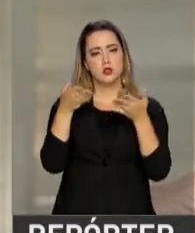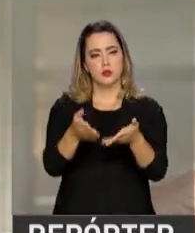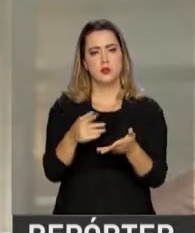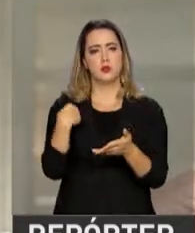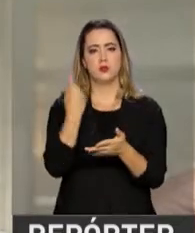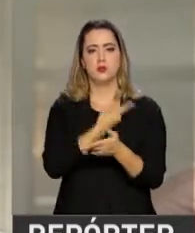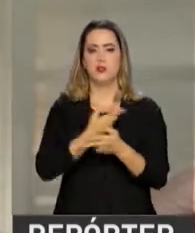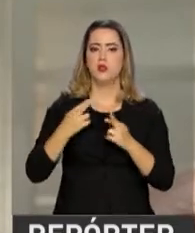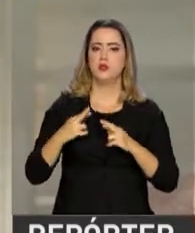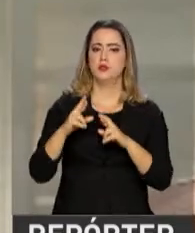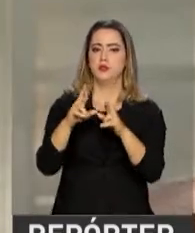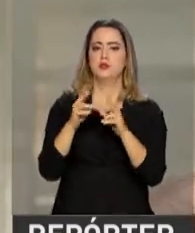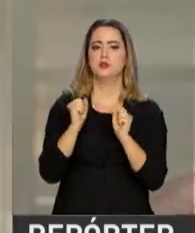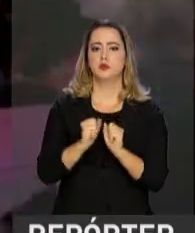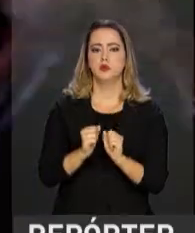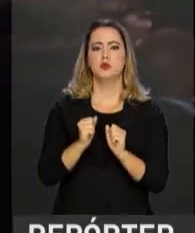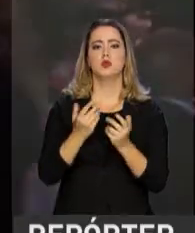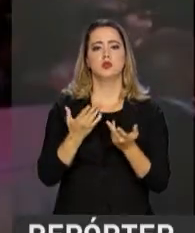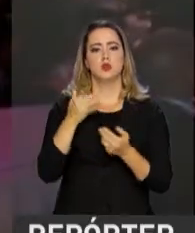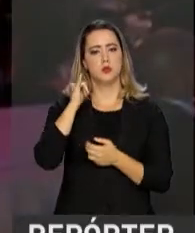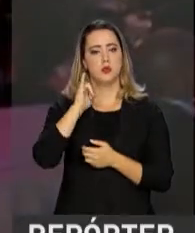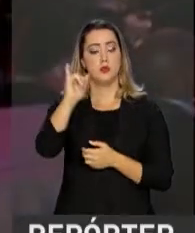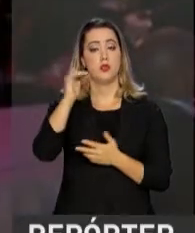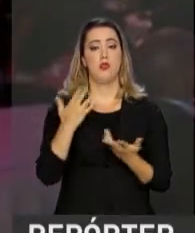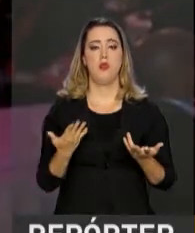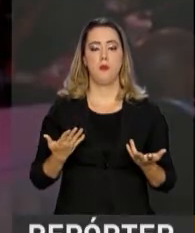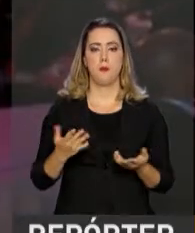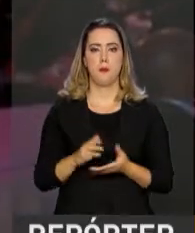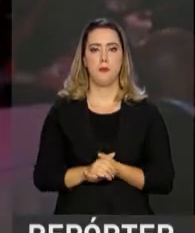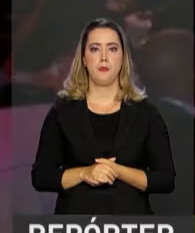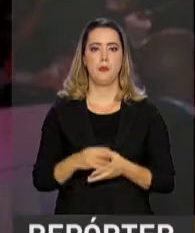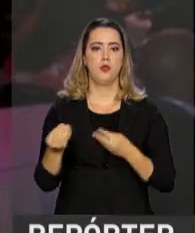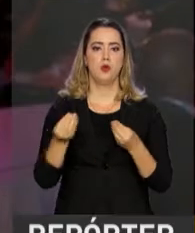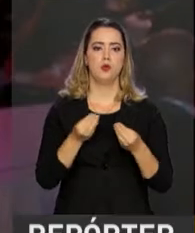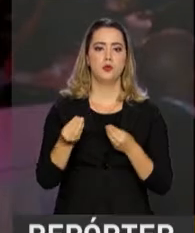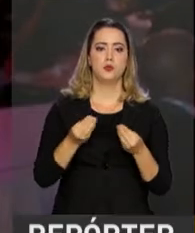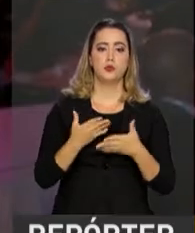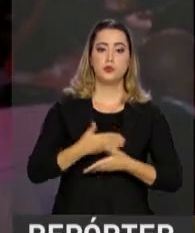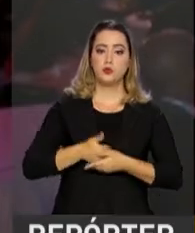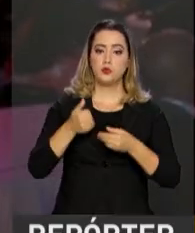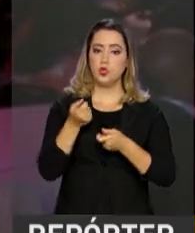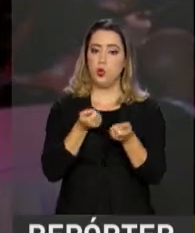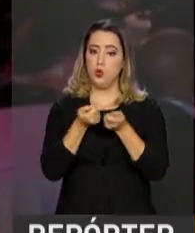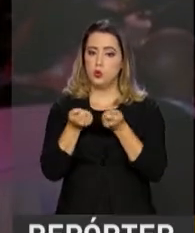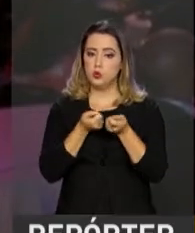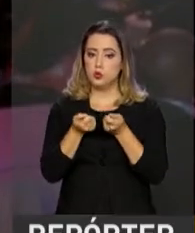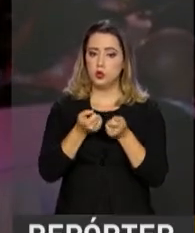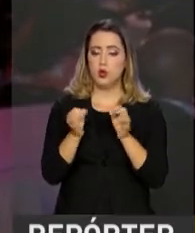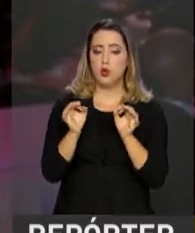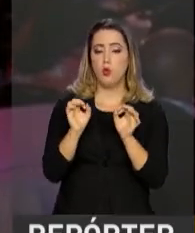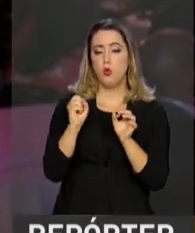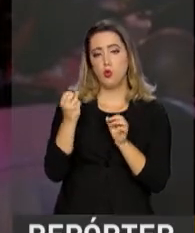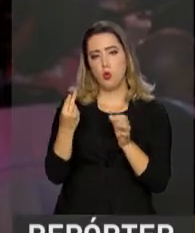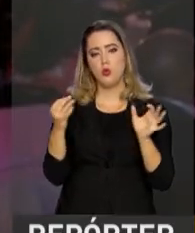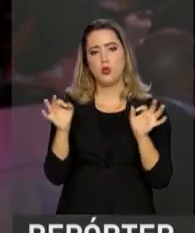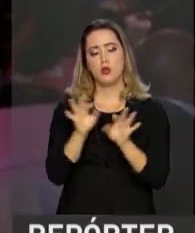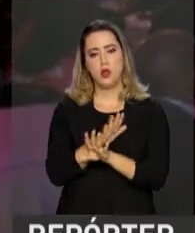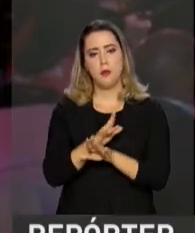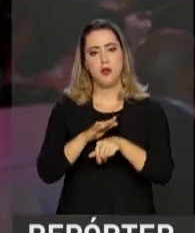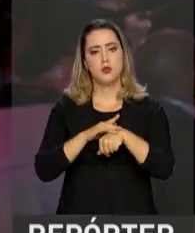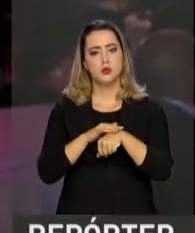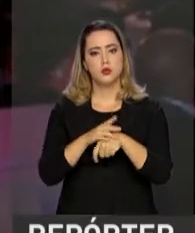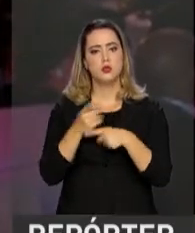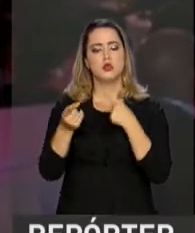gente espera que nós possamos fazer, né? E como avançar com os cuidados e ações para controlar e, quem sabe, eliminar a doença, são temas que